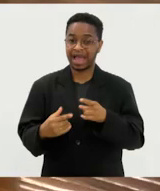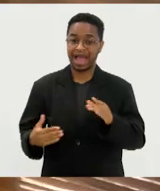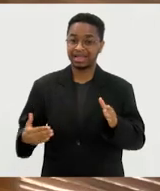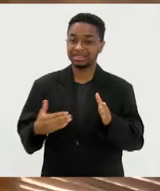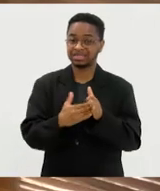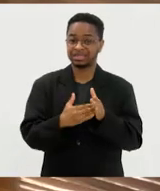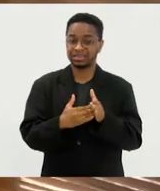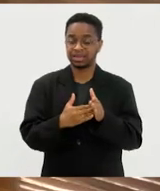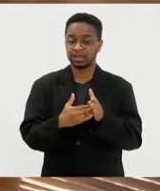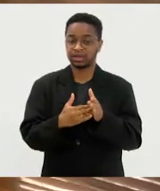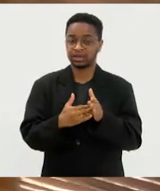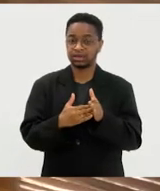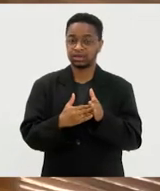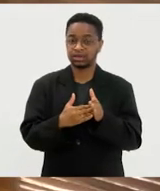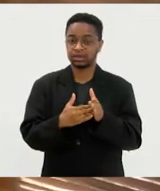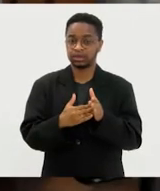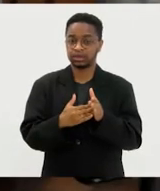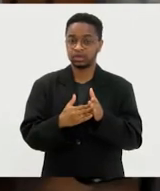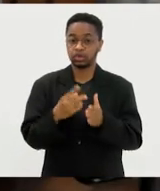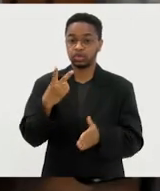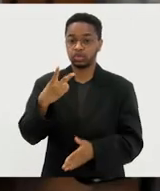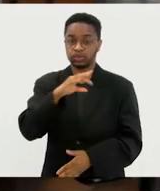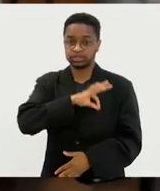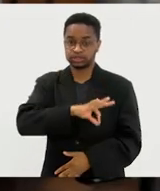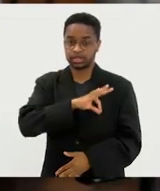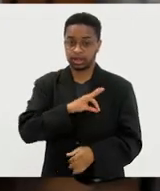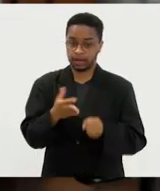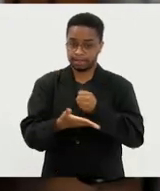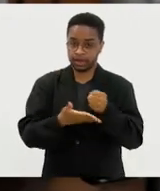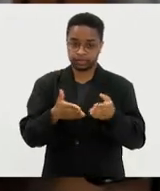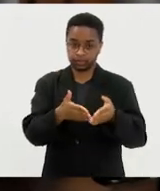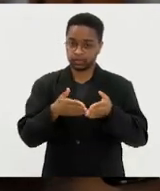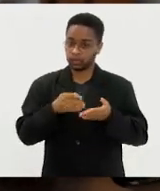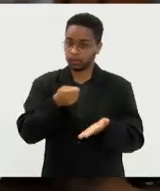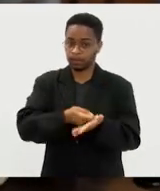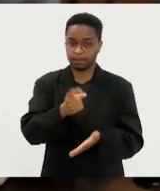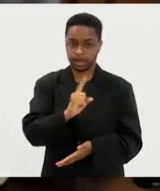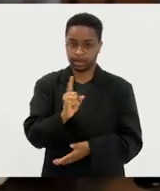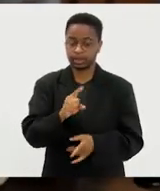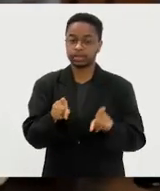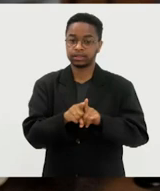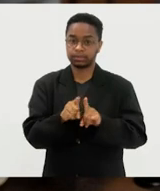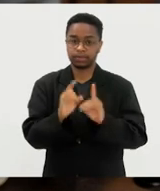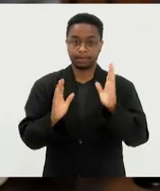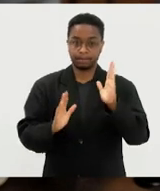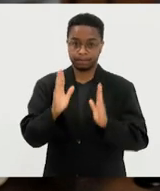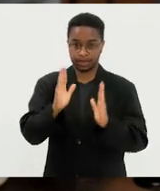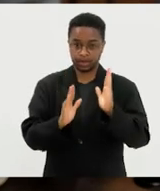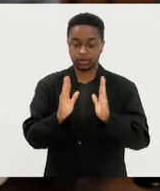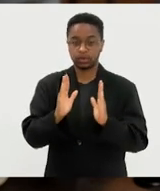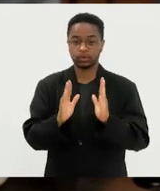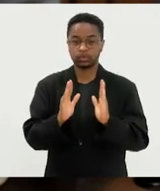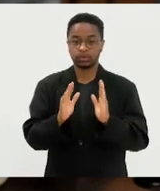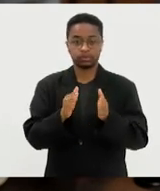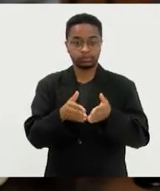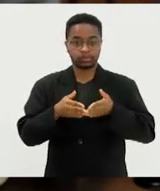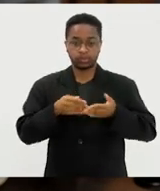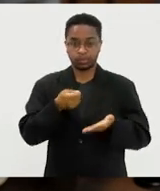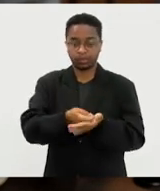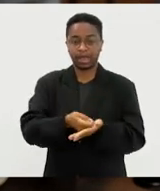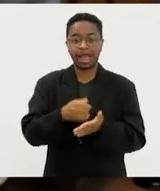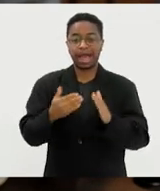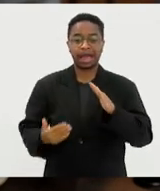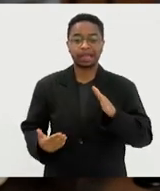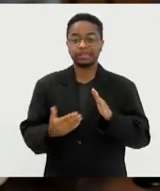mil, até dois salários mínimos, já tem isenção. E no tempo, a isenção vai chegar até 5 mil